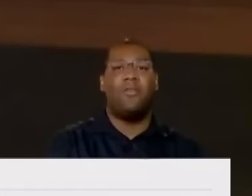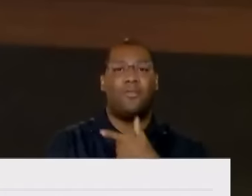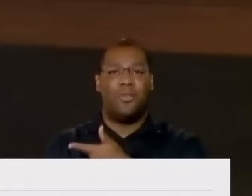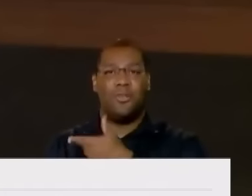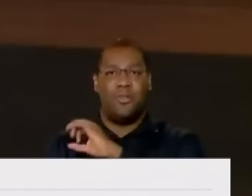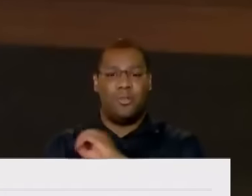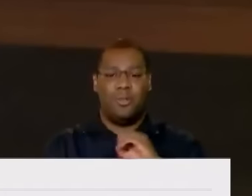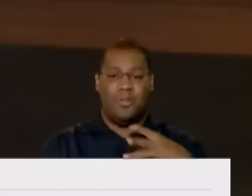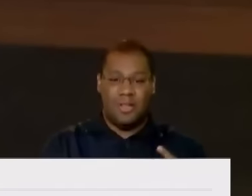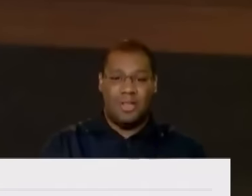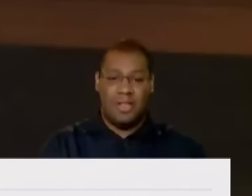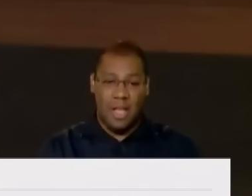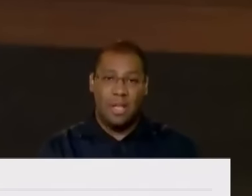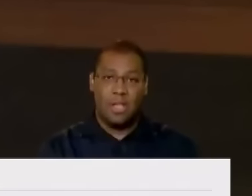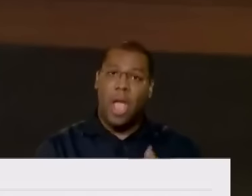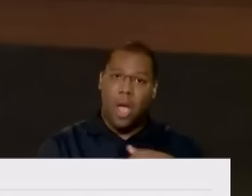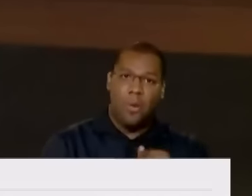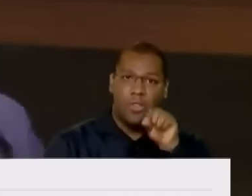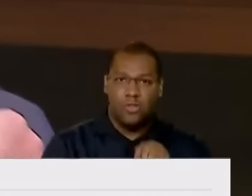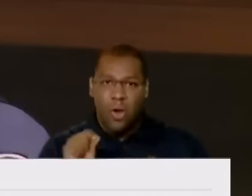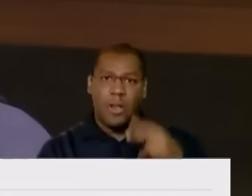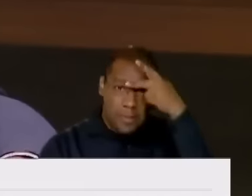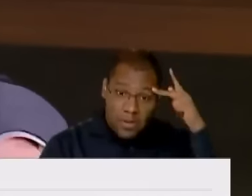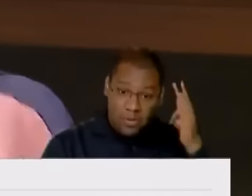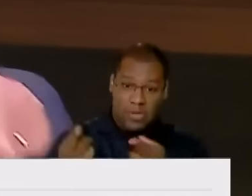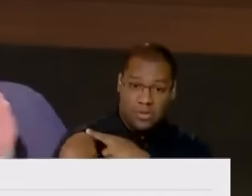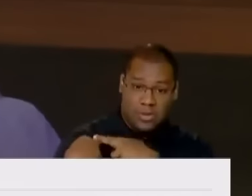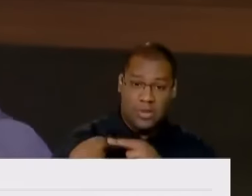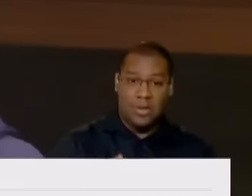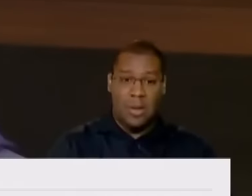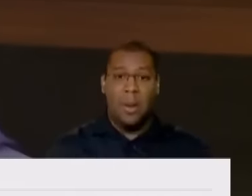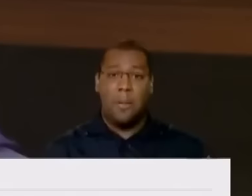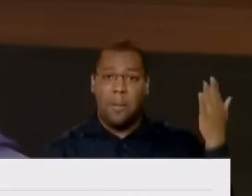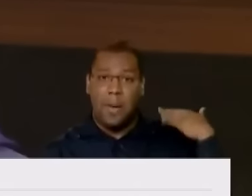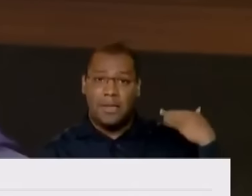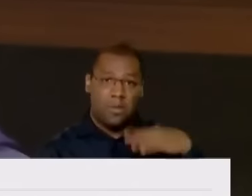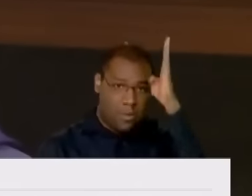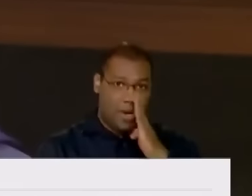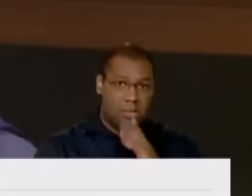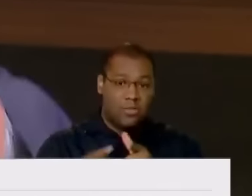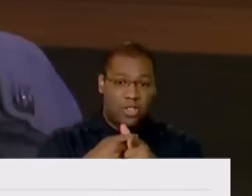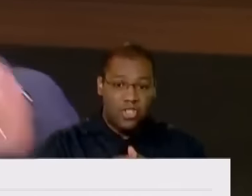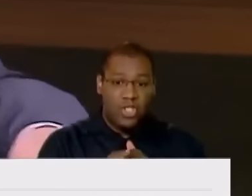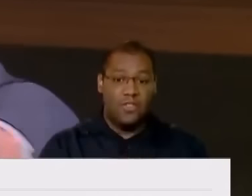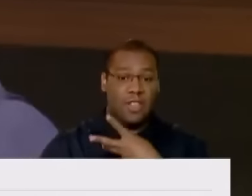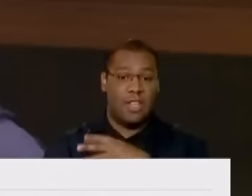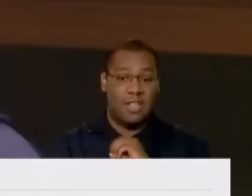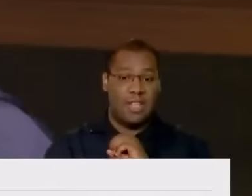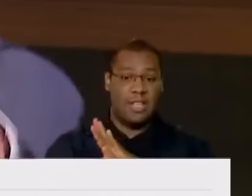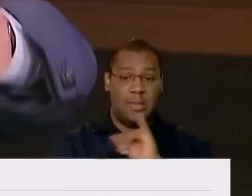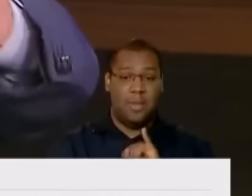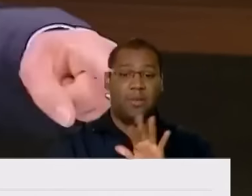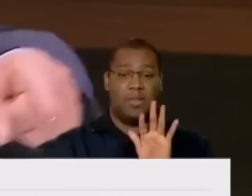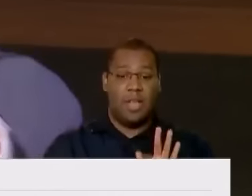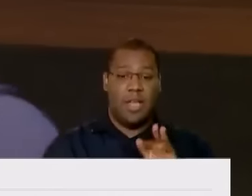tenho dado lições de responsabilidade. Eu peguei esse país quebrado devendo 30 bilhões para o FMI. O companheiro Fernando Henrique